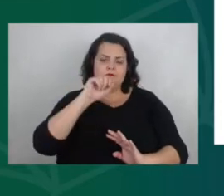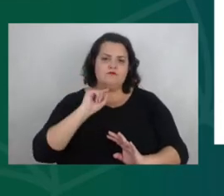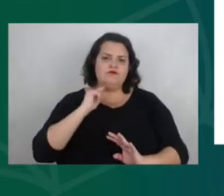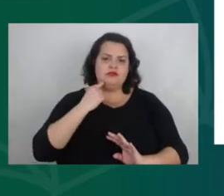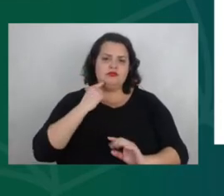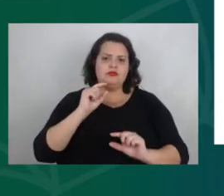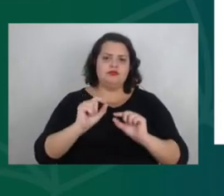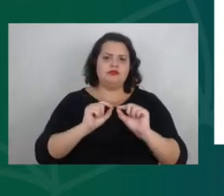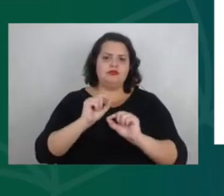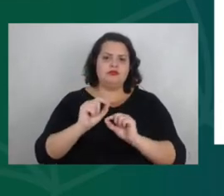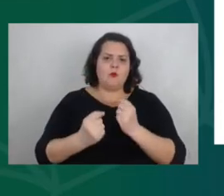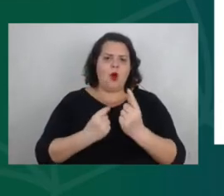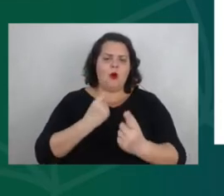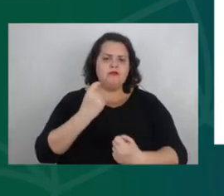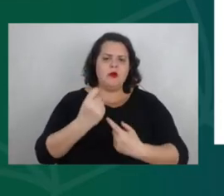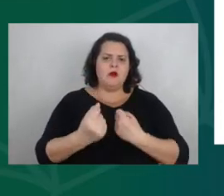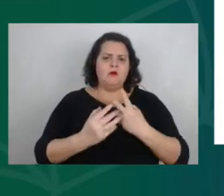não vou